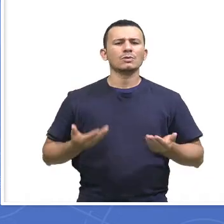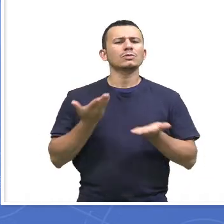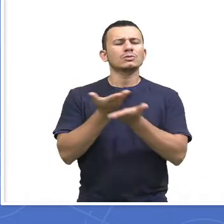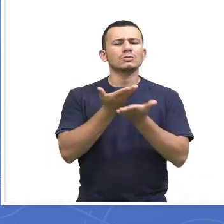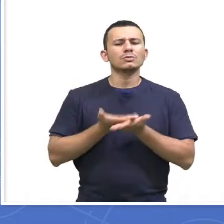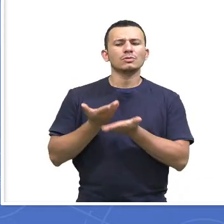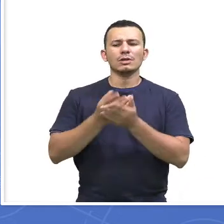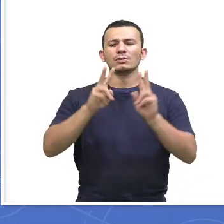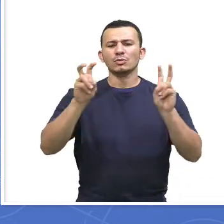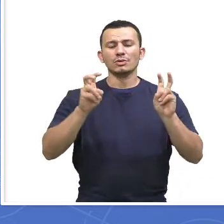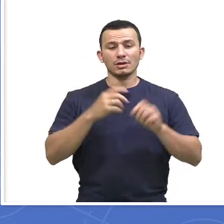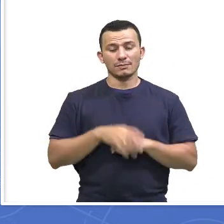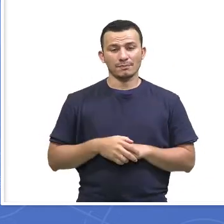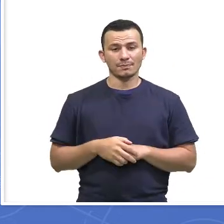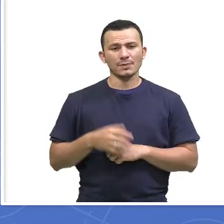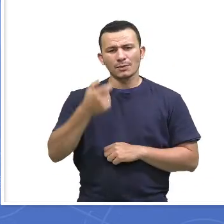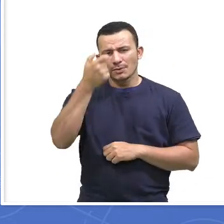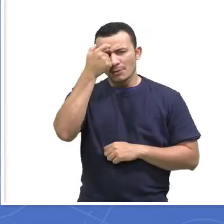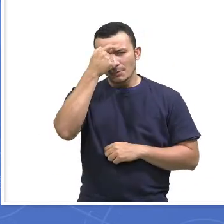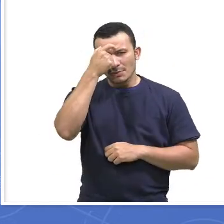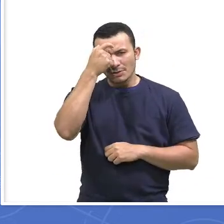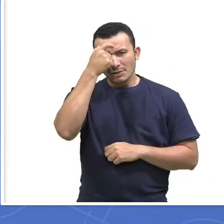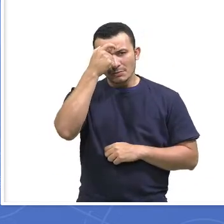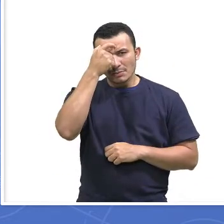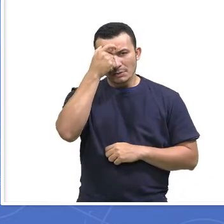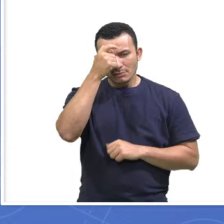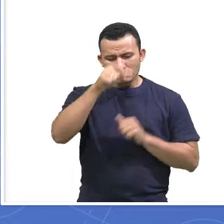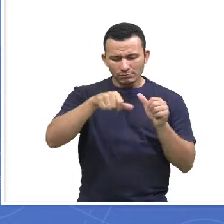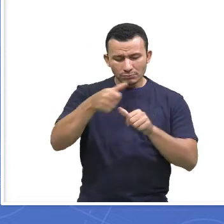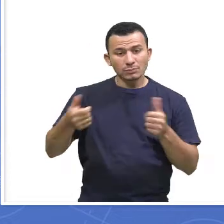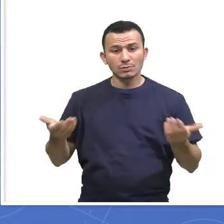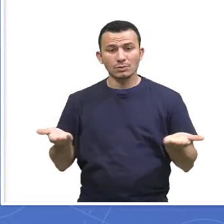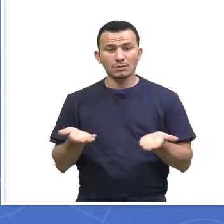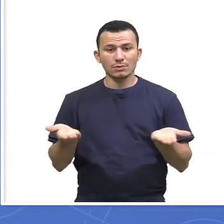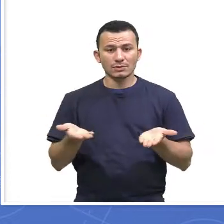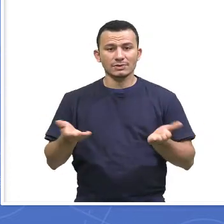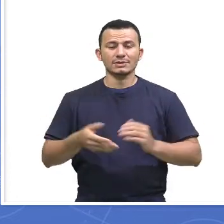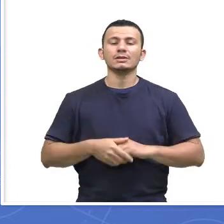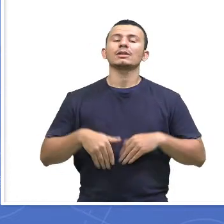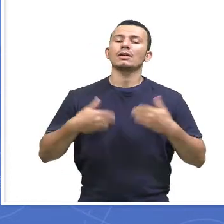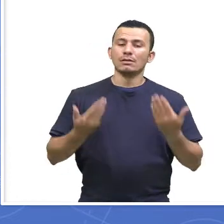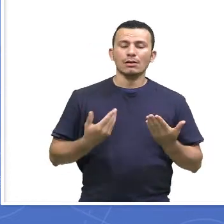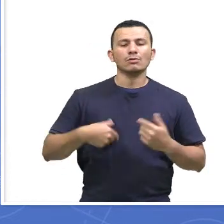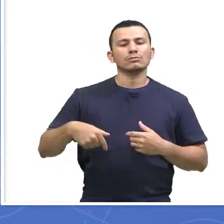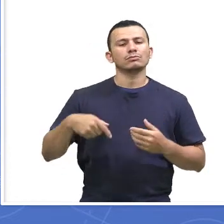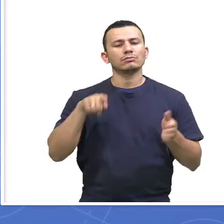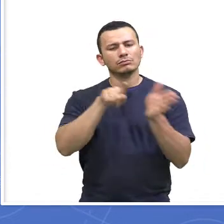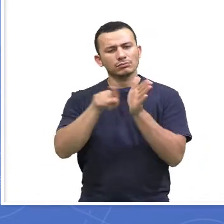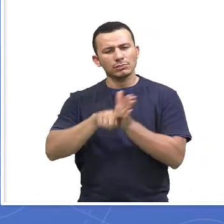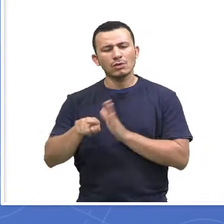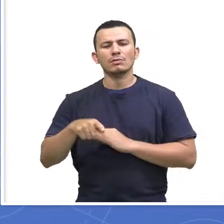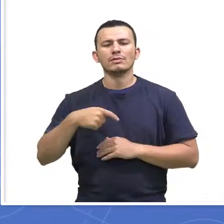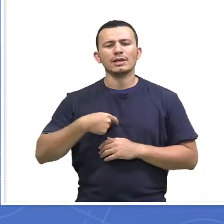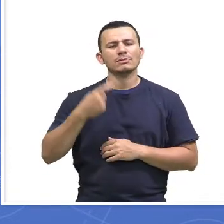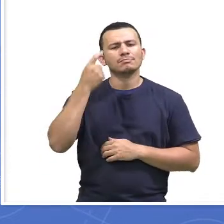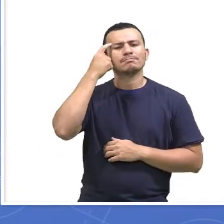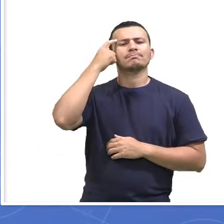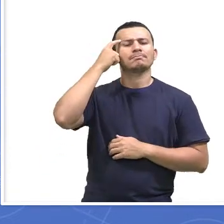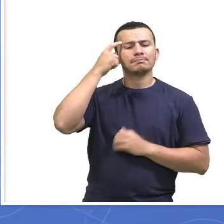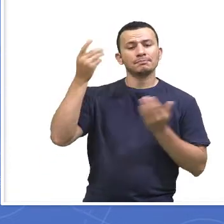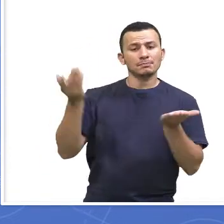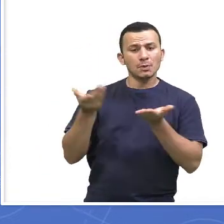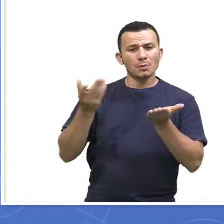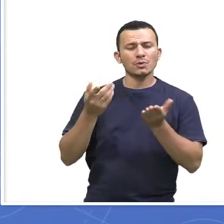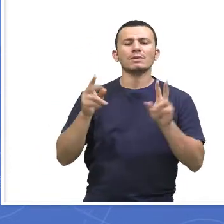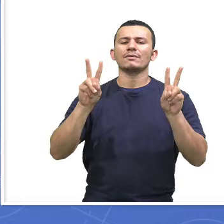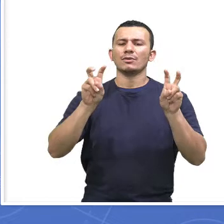quê? O pensamento moderno. Então, as questões que nós vamos ver aqui, elas estão relacionadas com o pensamento moderno, que foi o